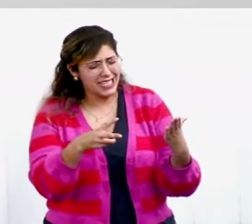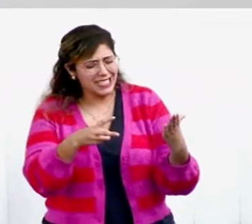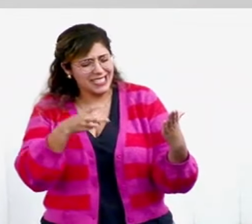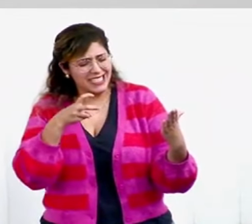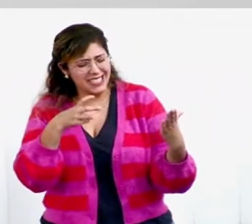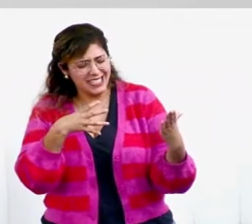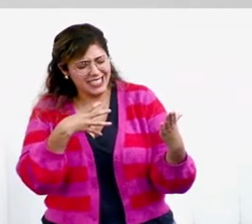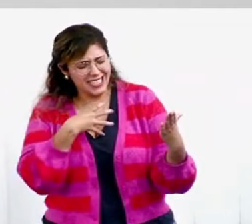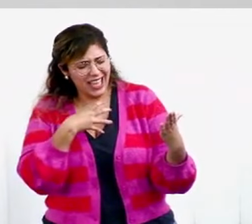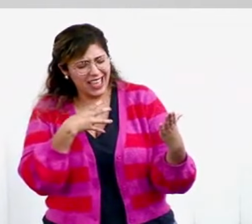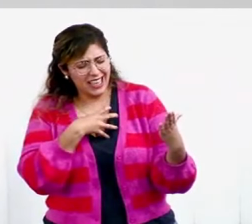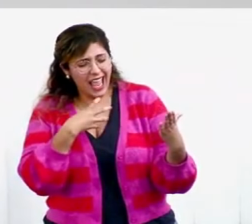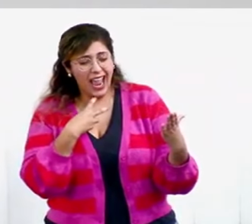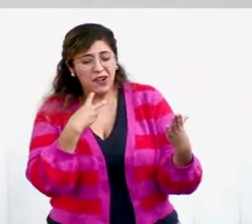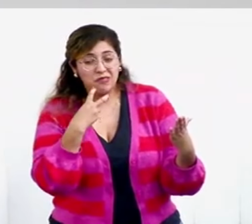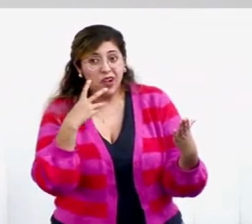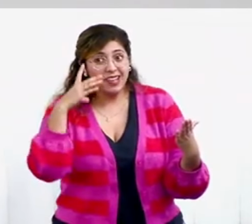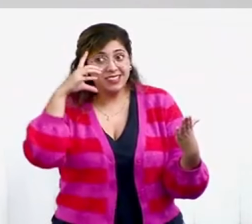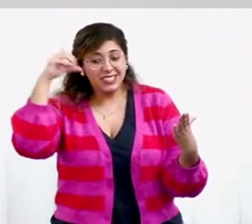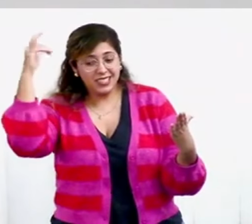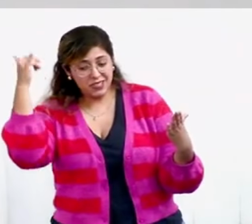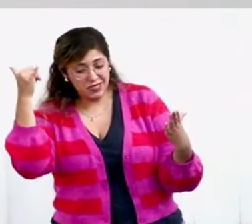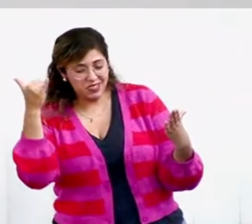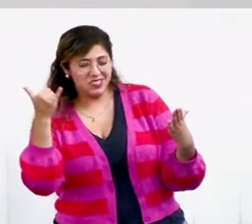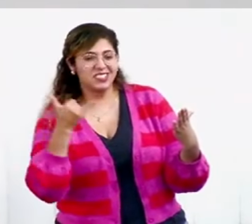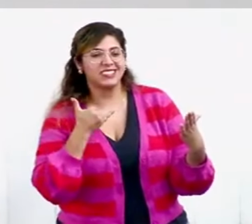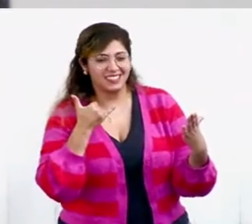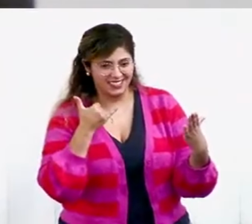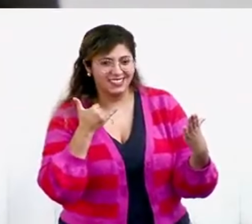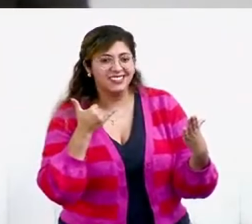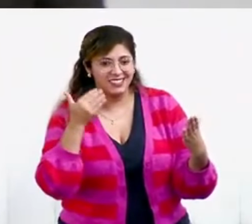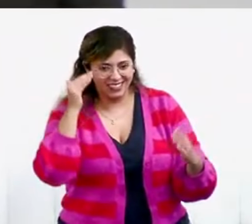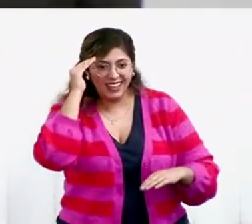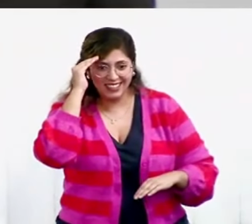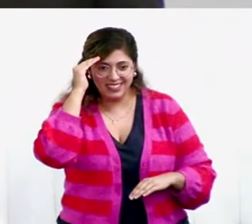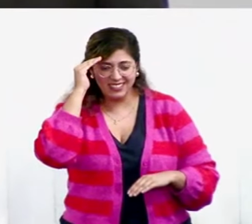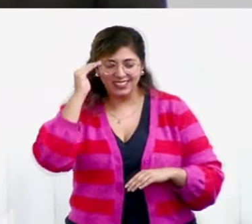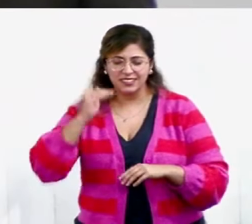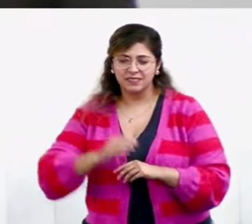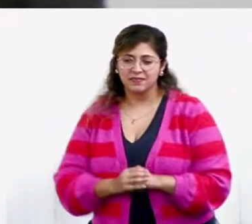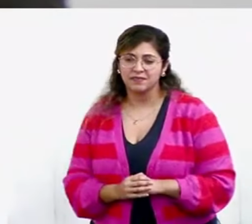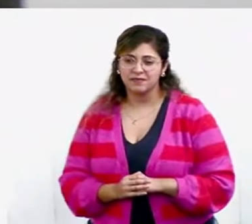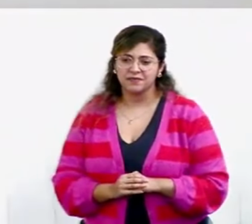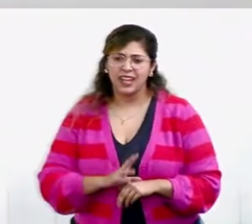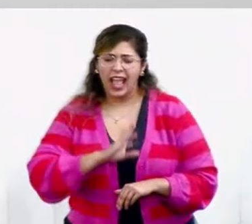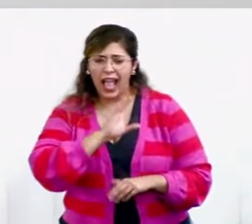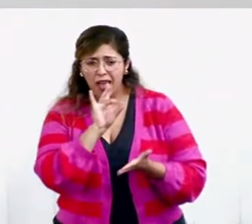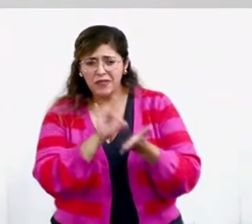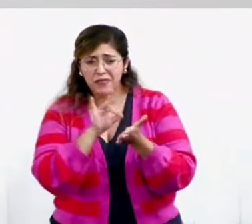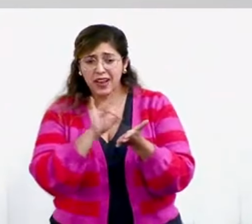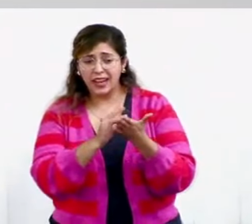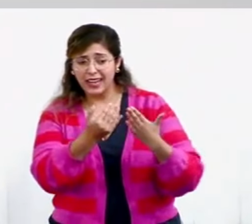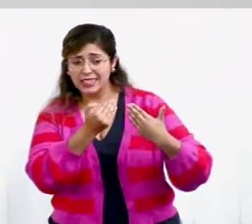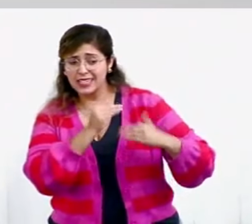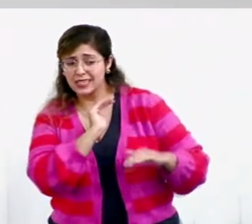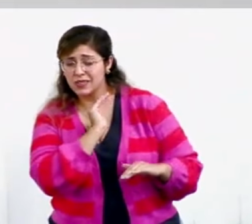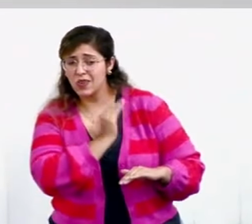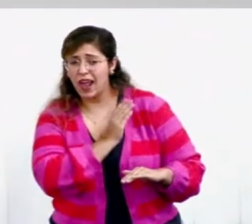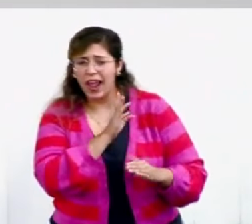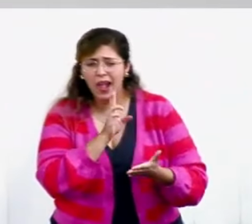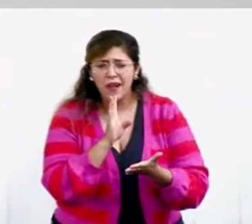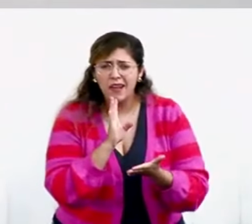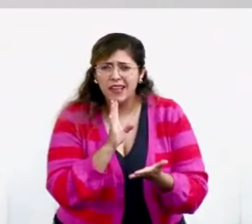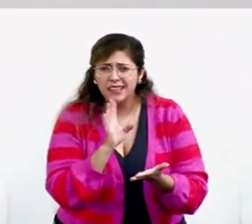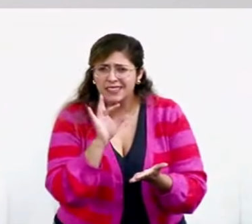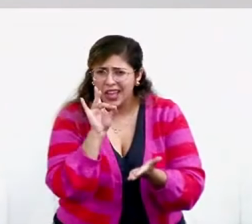seu Espírito Santo aplicando em mim as suas verdades. Então, aquele que quer conhecer a